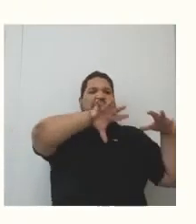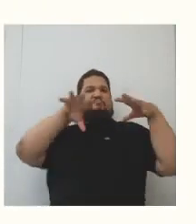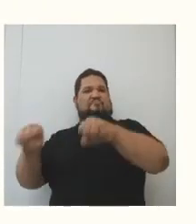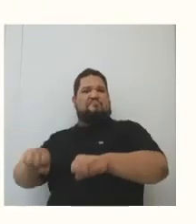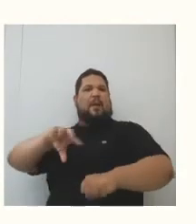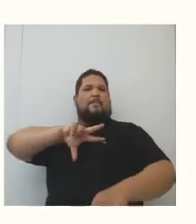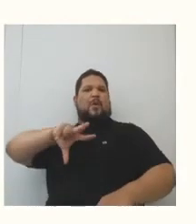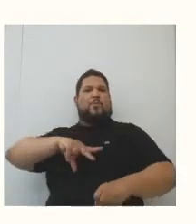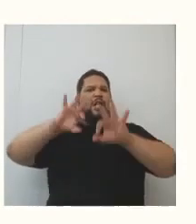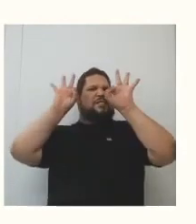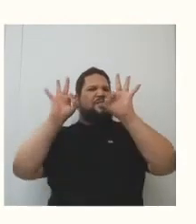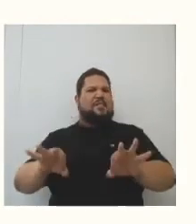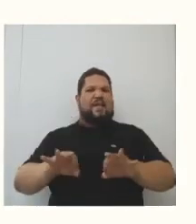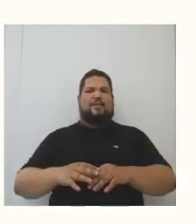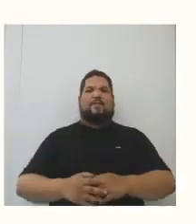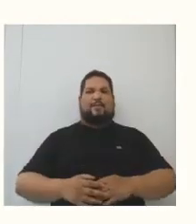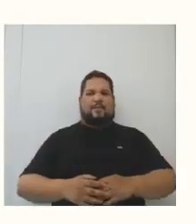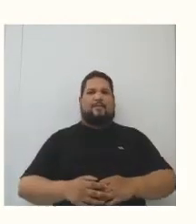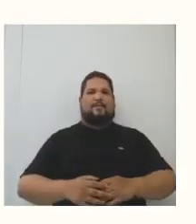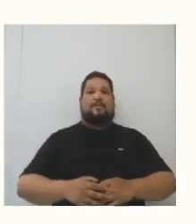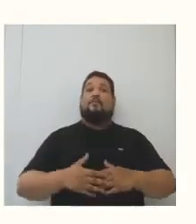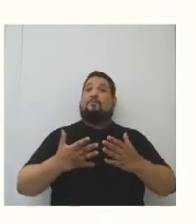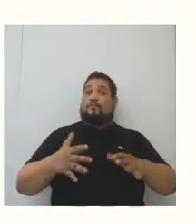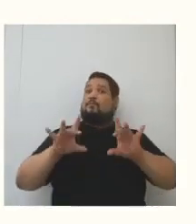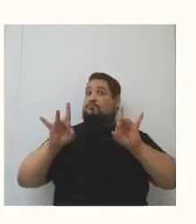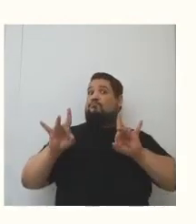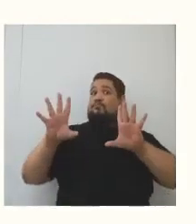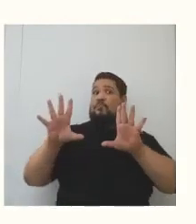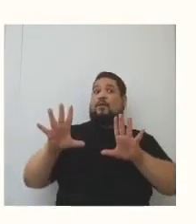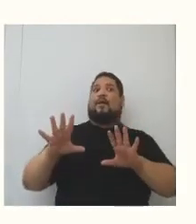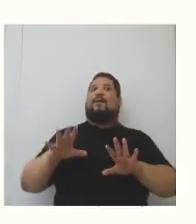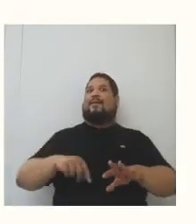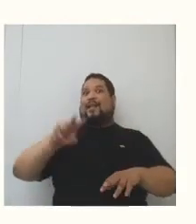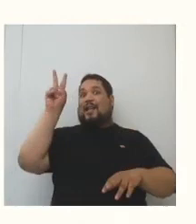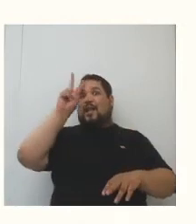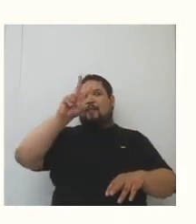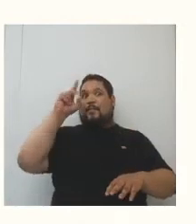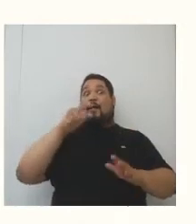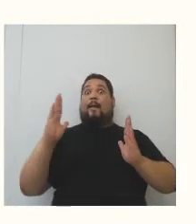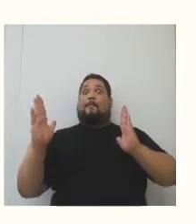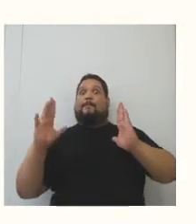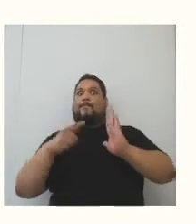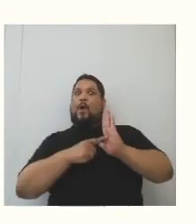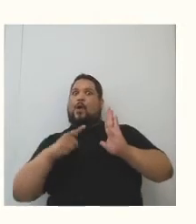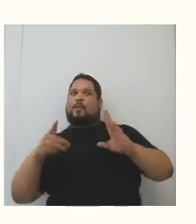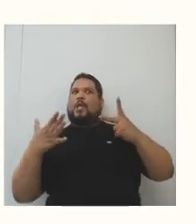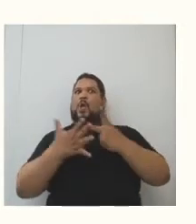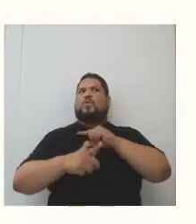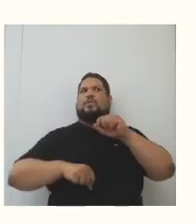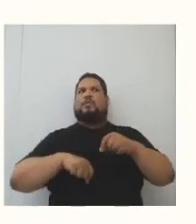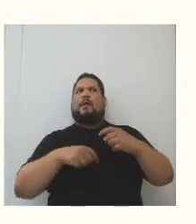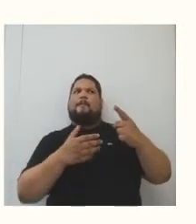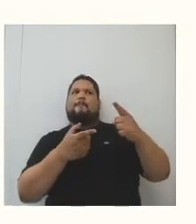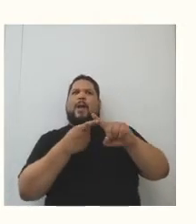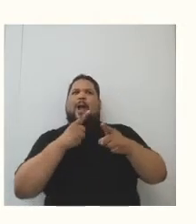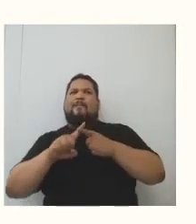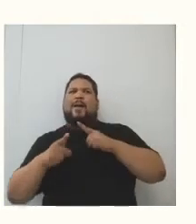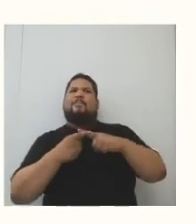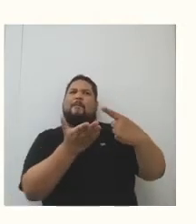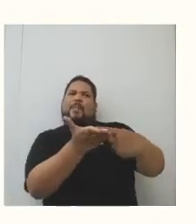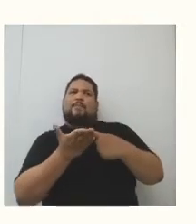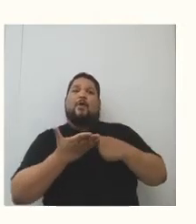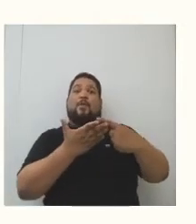né, realmente o reino de Portugal. E assim sendo, vamos lá, né? Nesse momento, realizou até um acordo, né, para passar